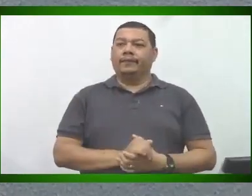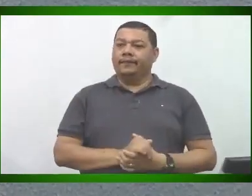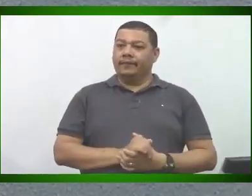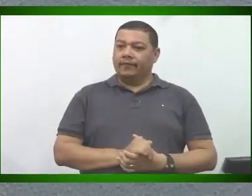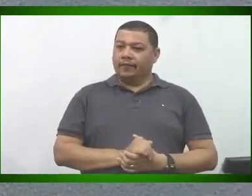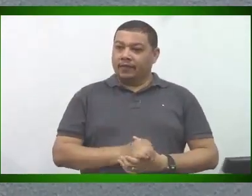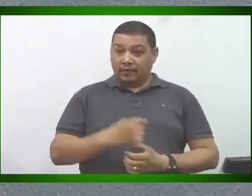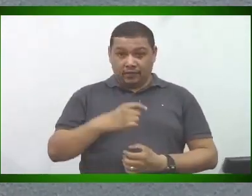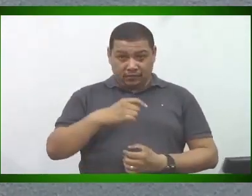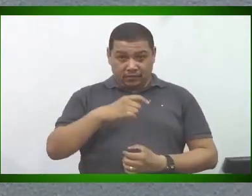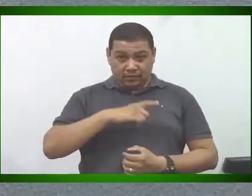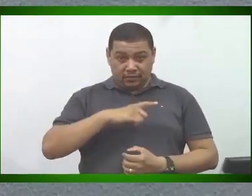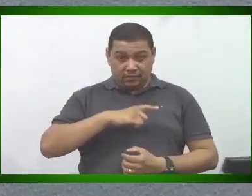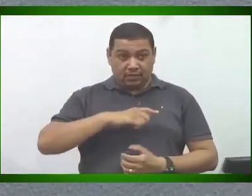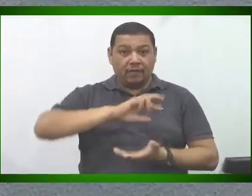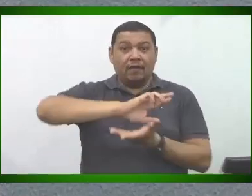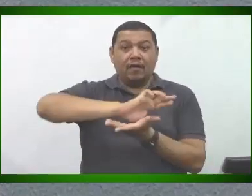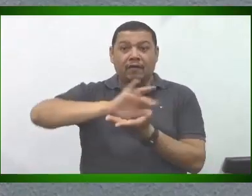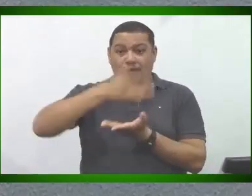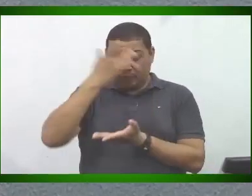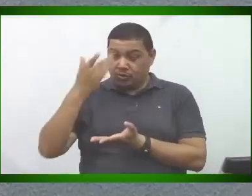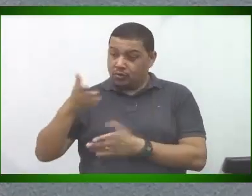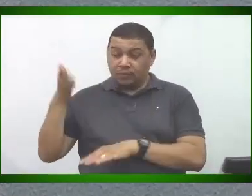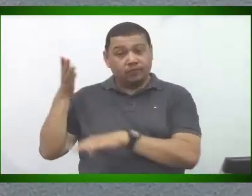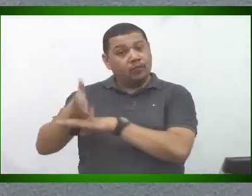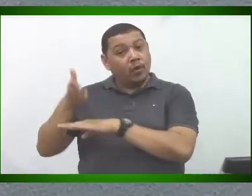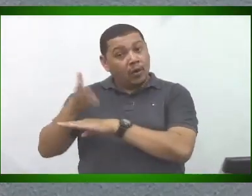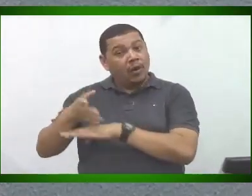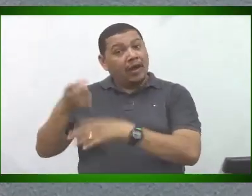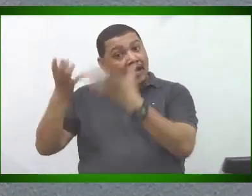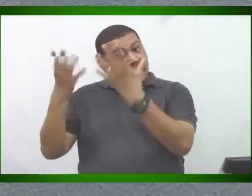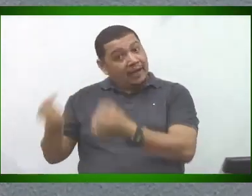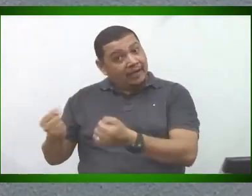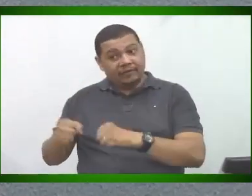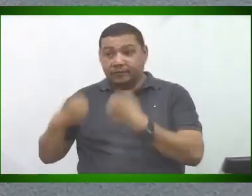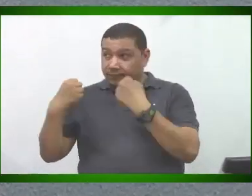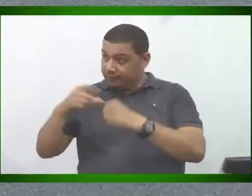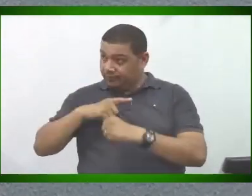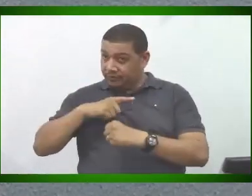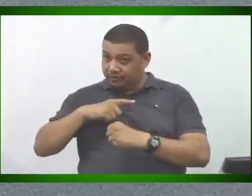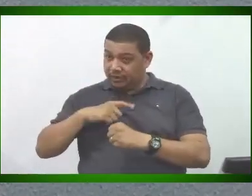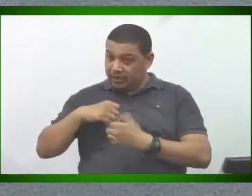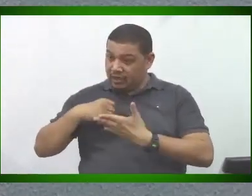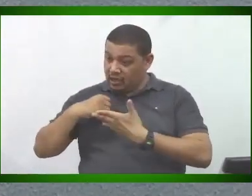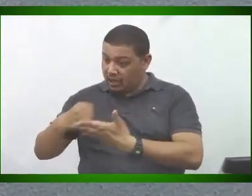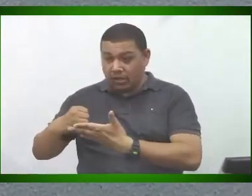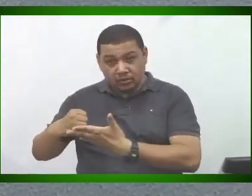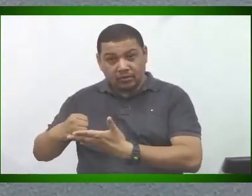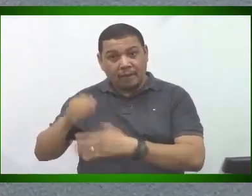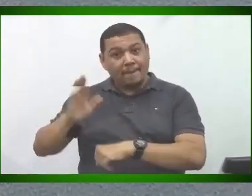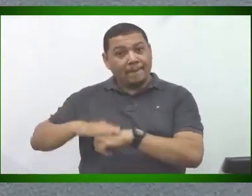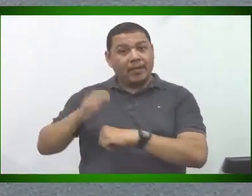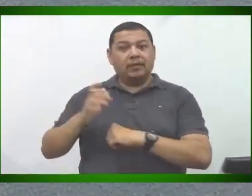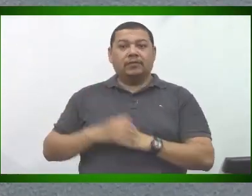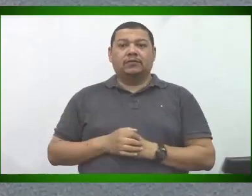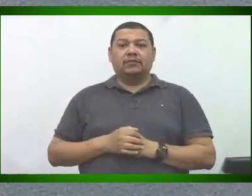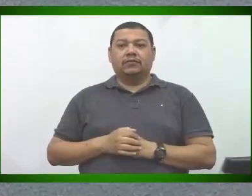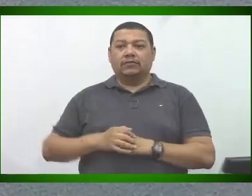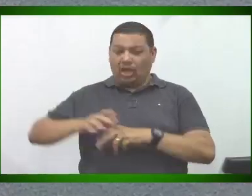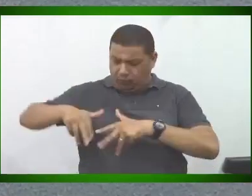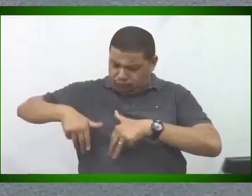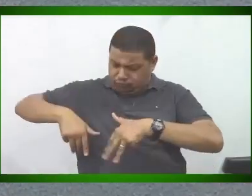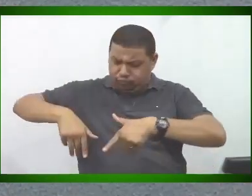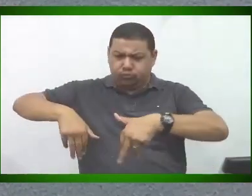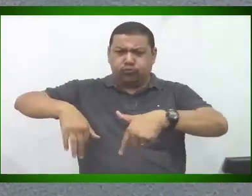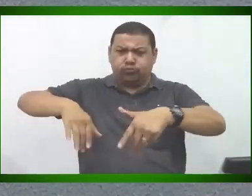nós estamos aí tendo muitas pessoas participando, eles precisam fomentar mais esse esporte, que é o corrida de